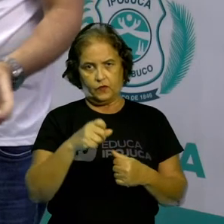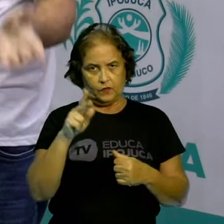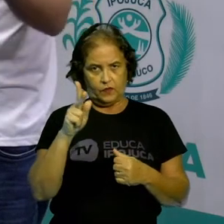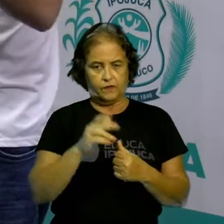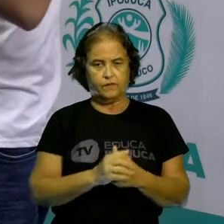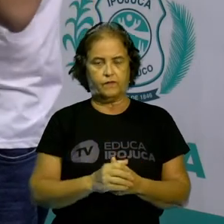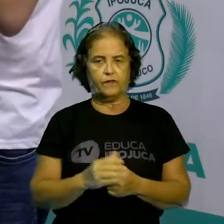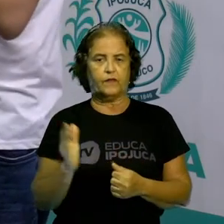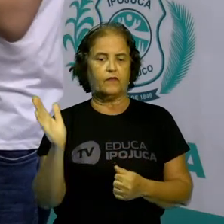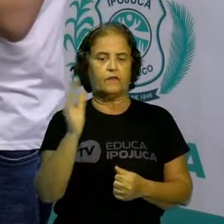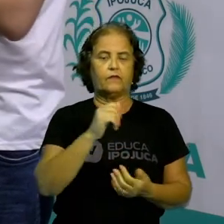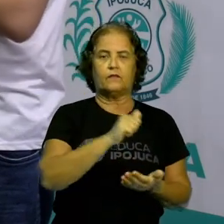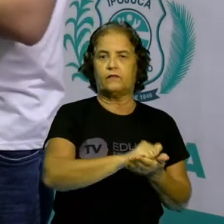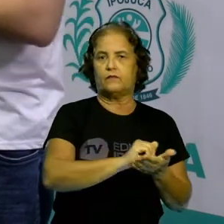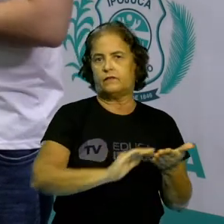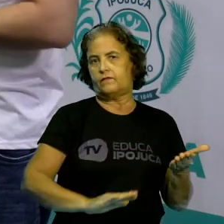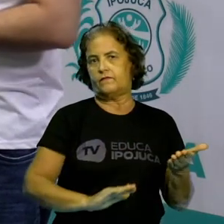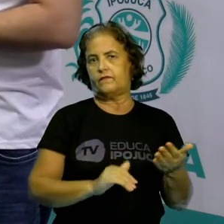atividade? Vamos lá, então.